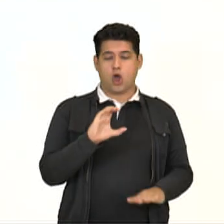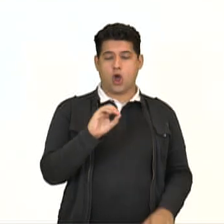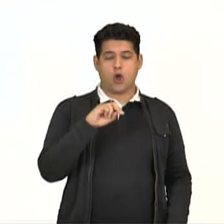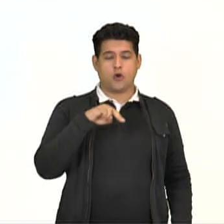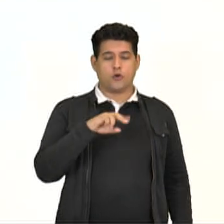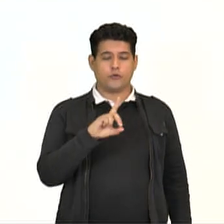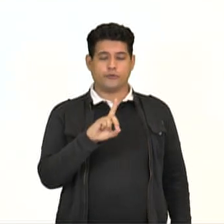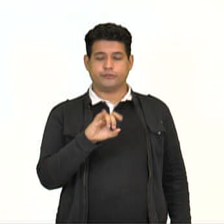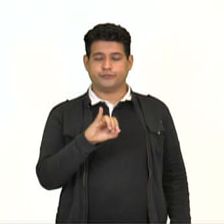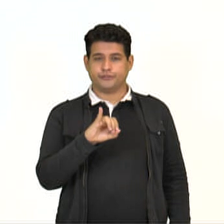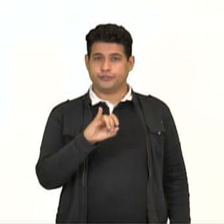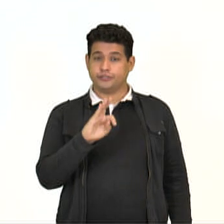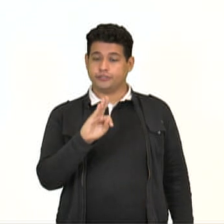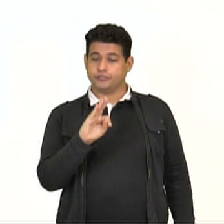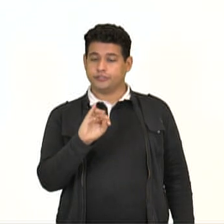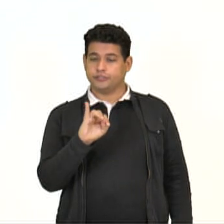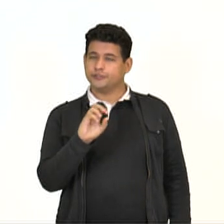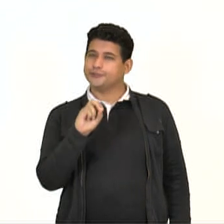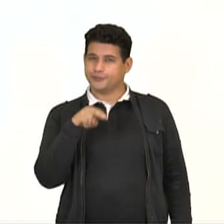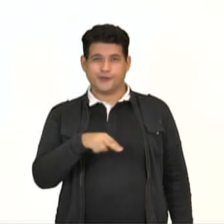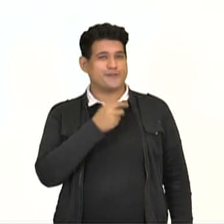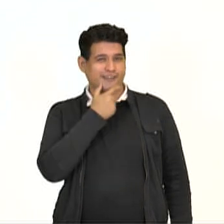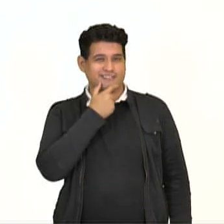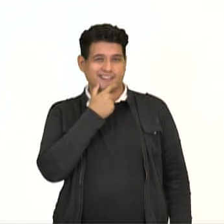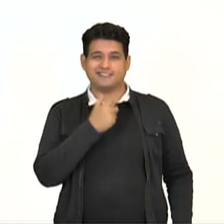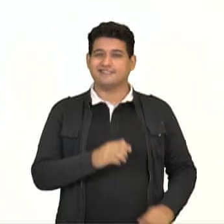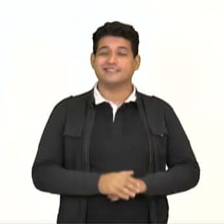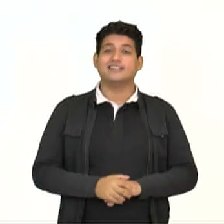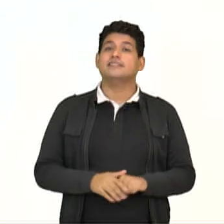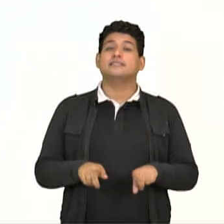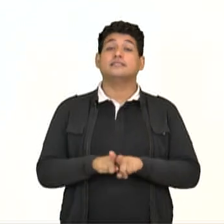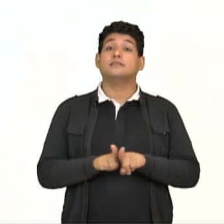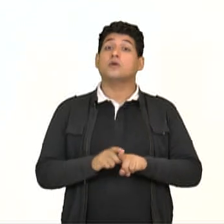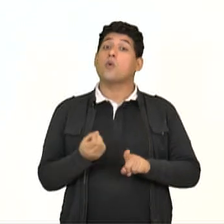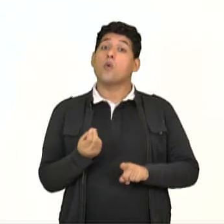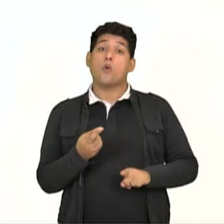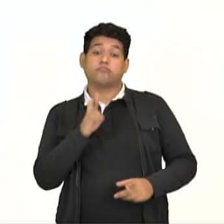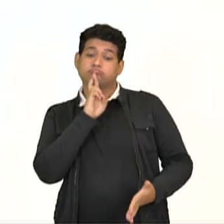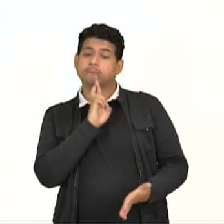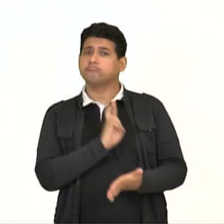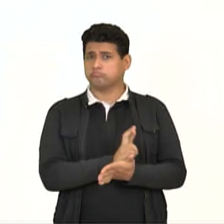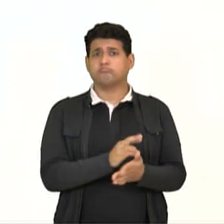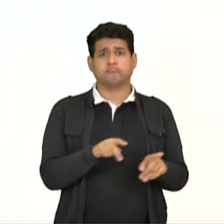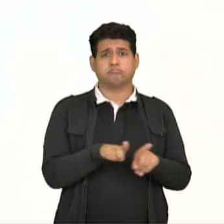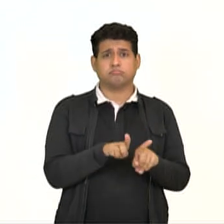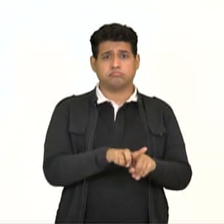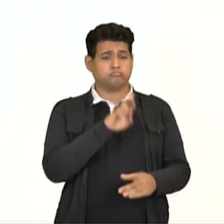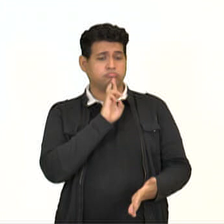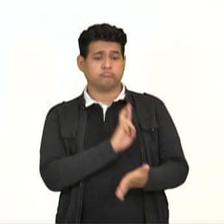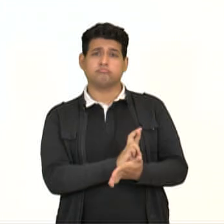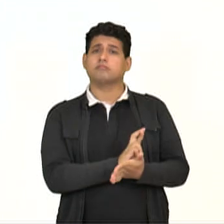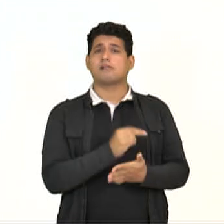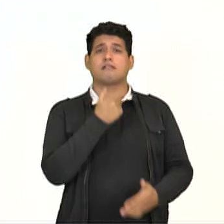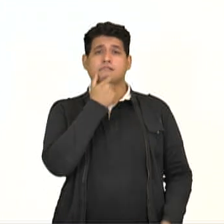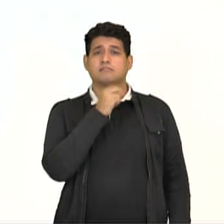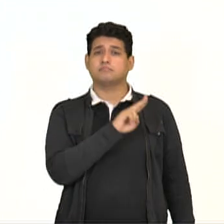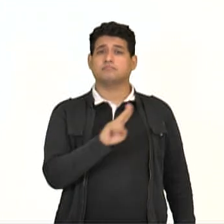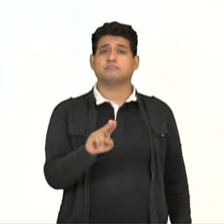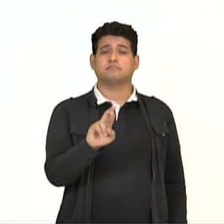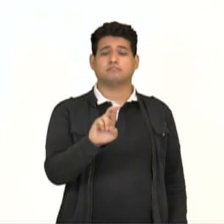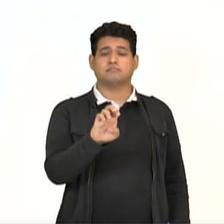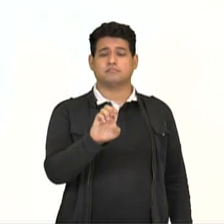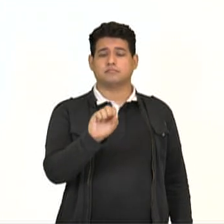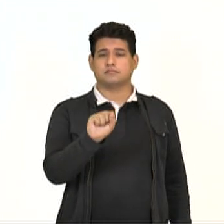você escreveu condition também não tem problema, né? E resultado, result. Então, sempre formado